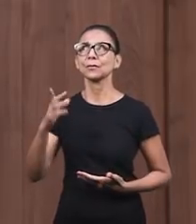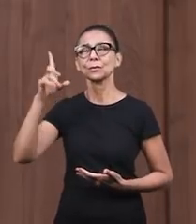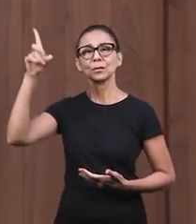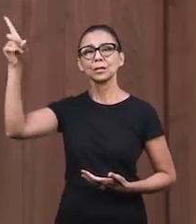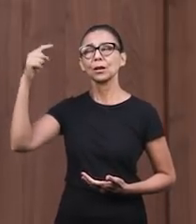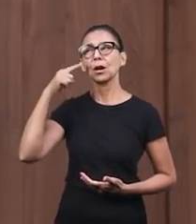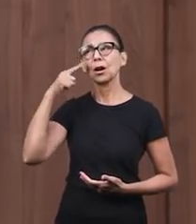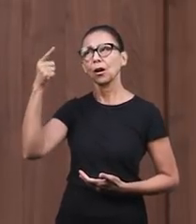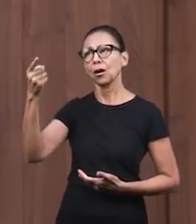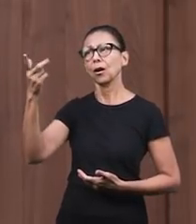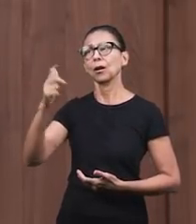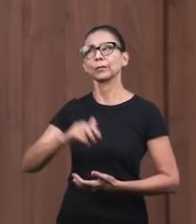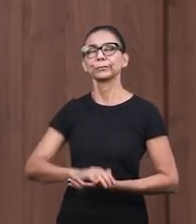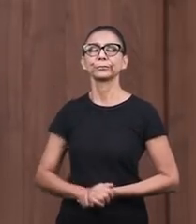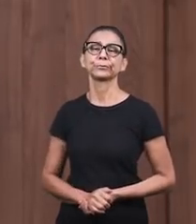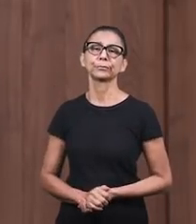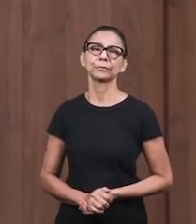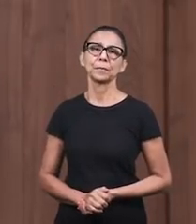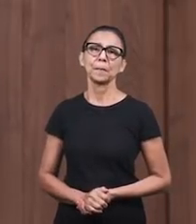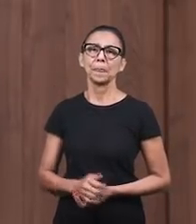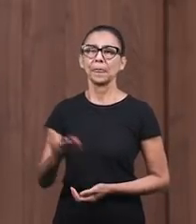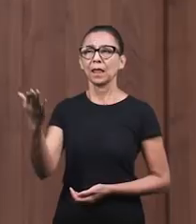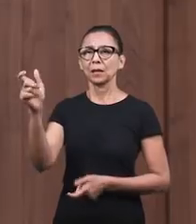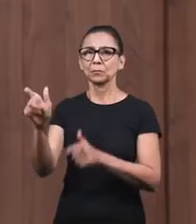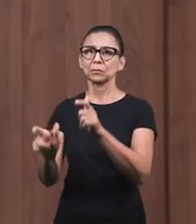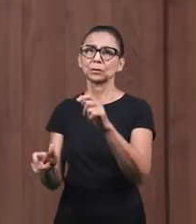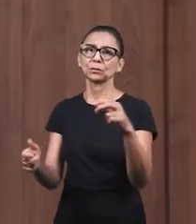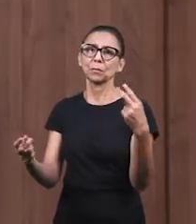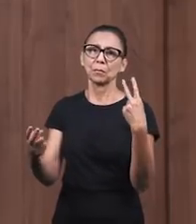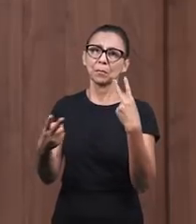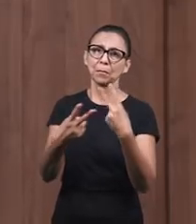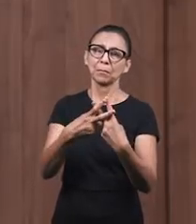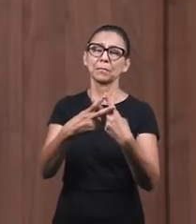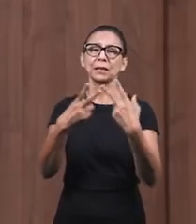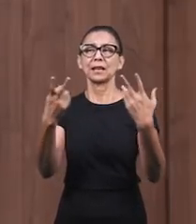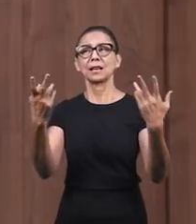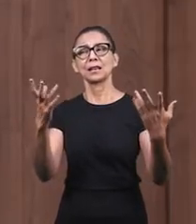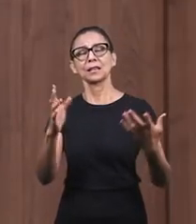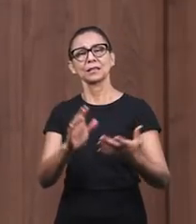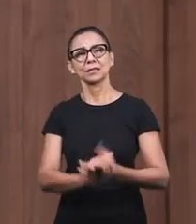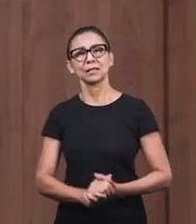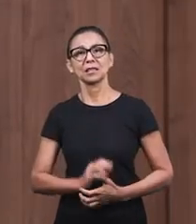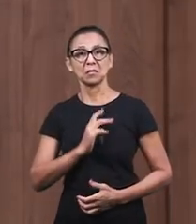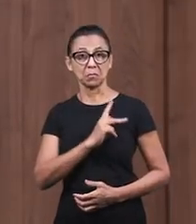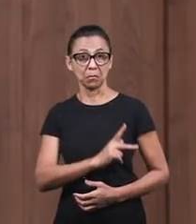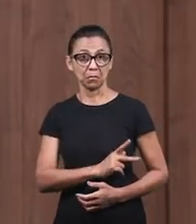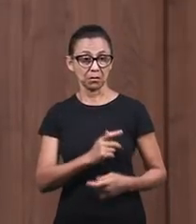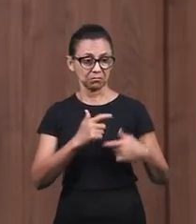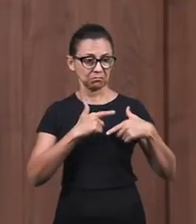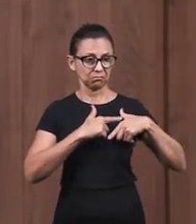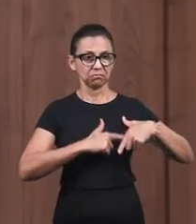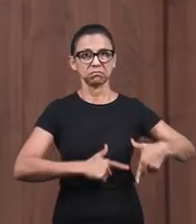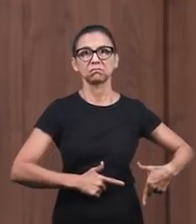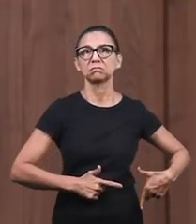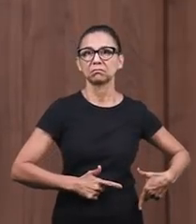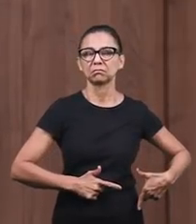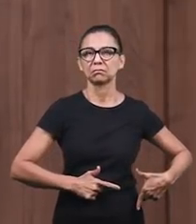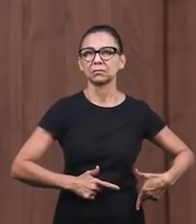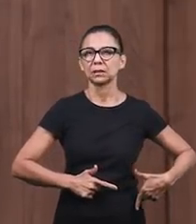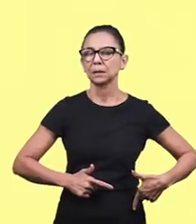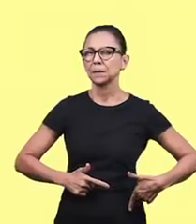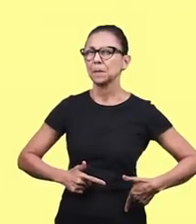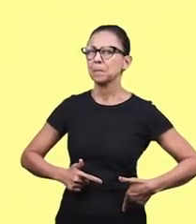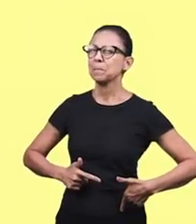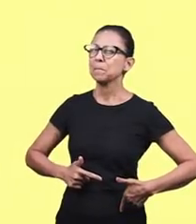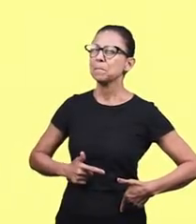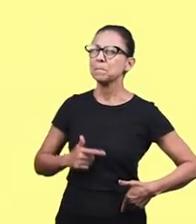Senhor. E olha, as pessoas presas em cadeias, e Paulo nessa época tinha um coração vazio.